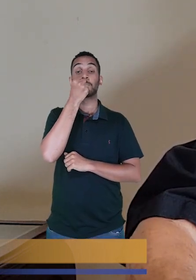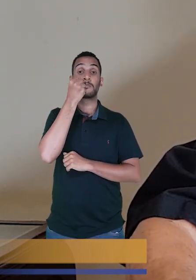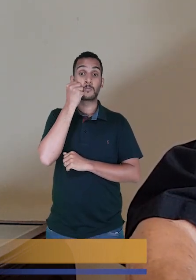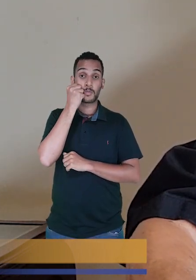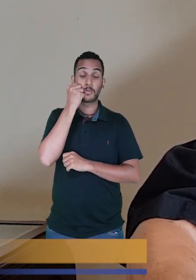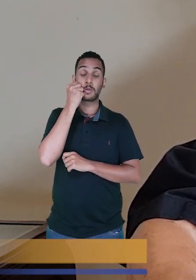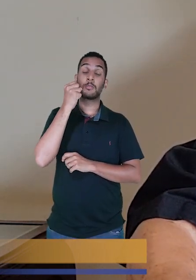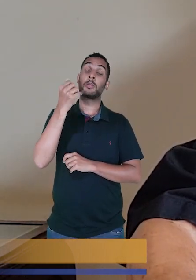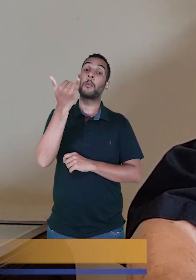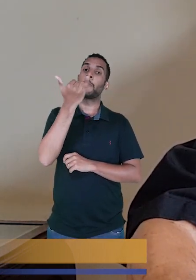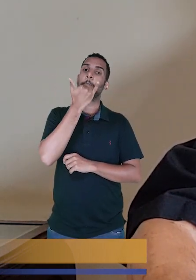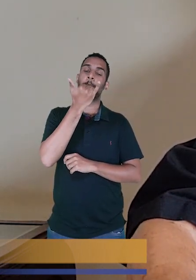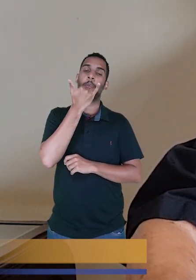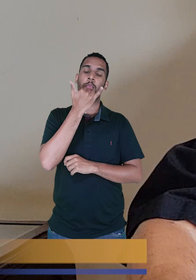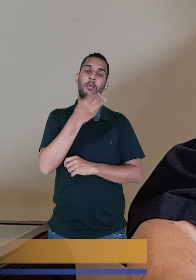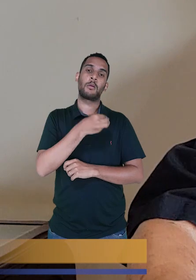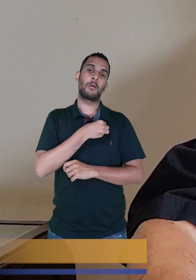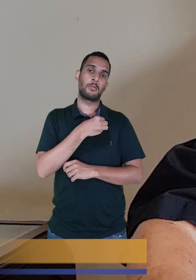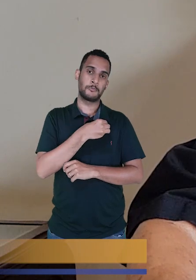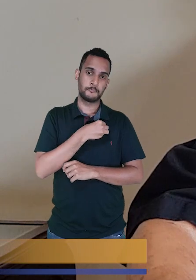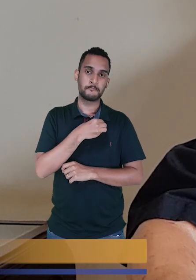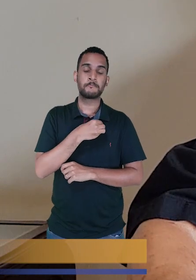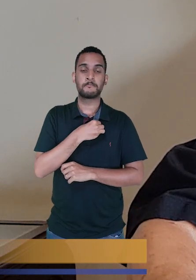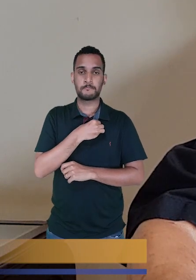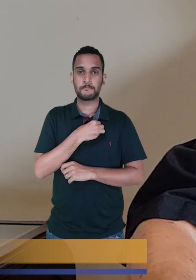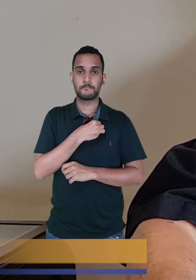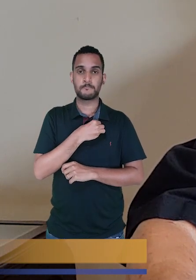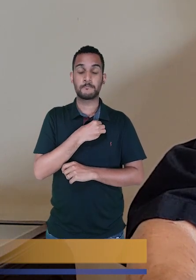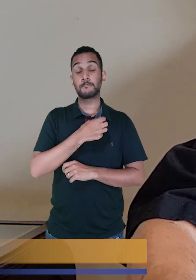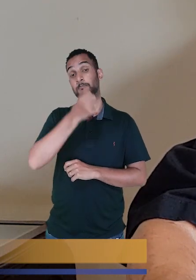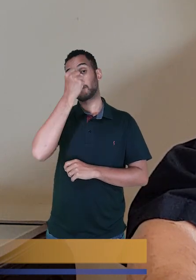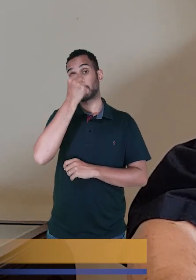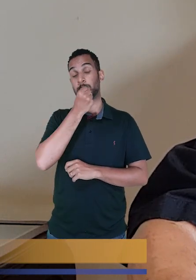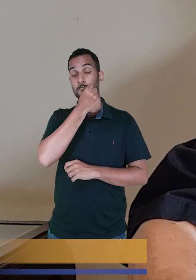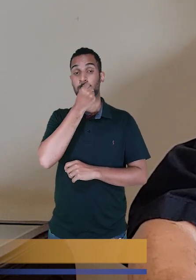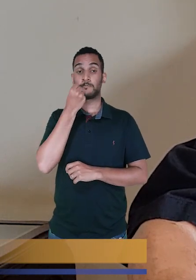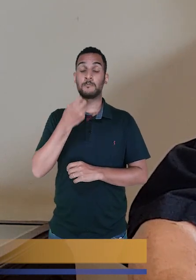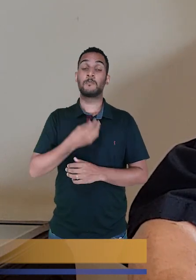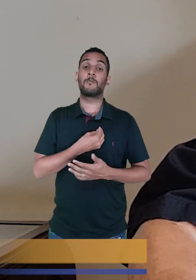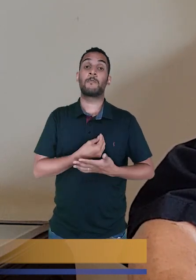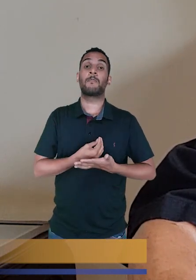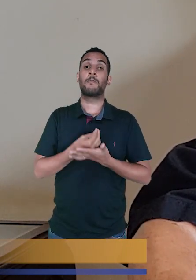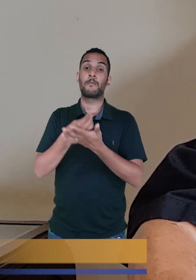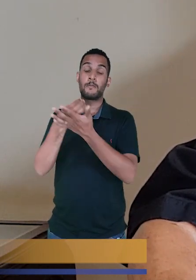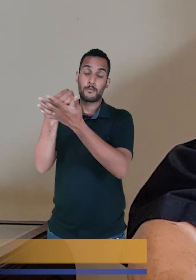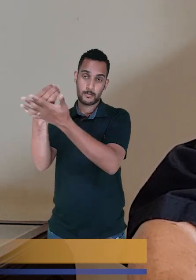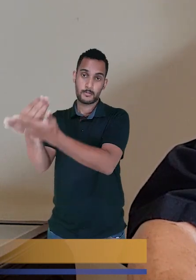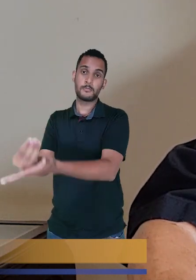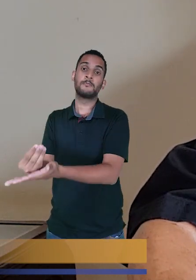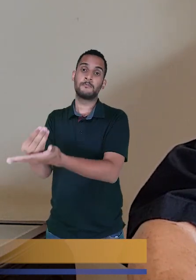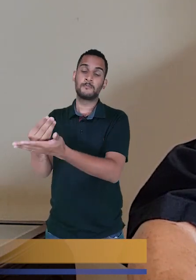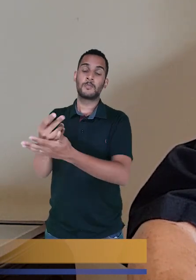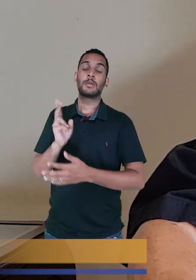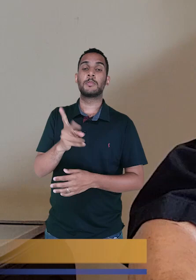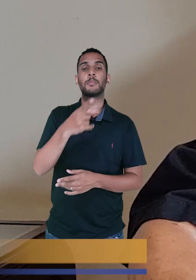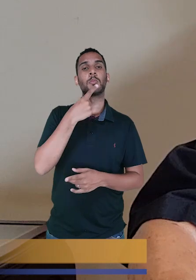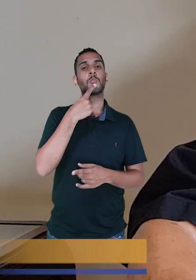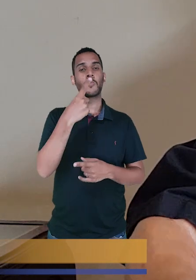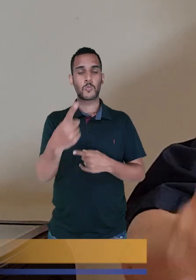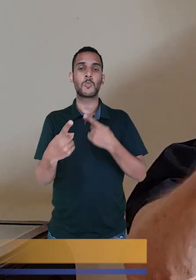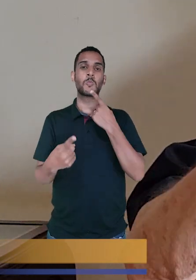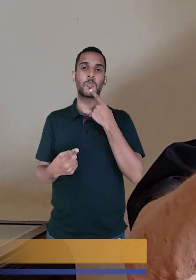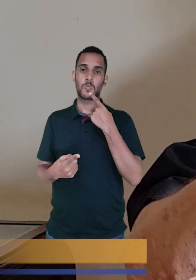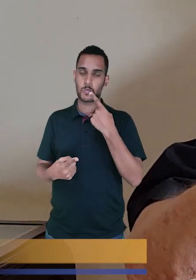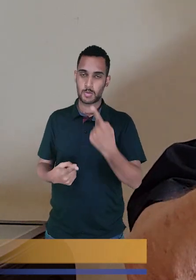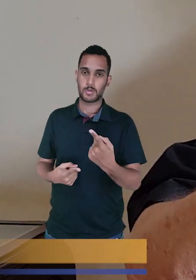sacrifício de expiação, que era o sacrifício oferecido no Templo de